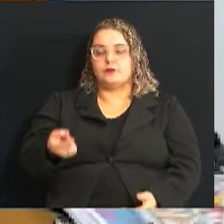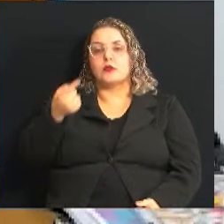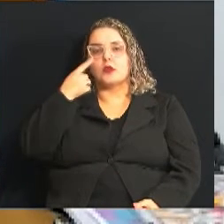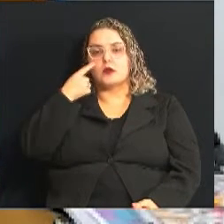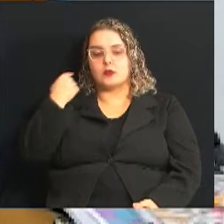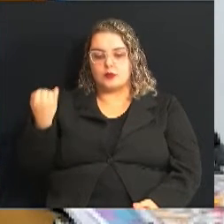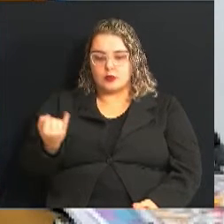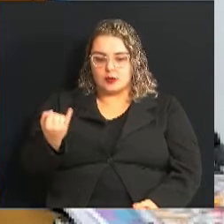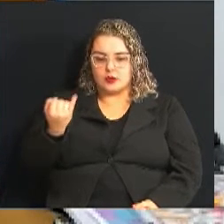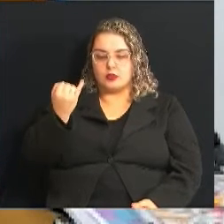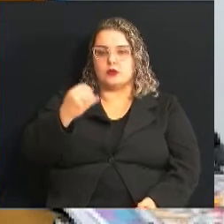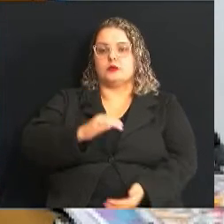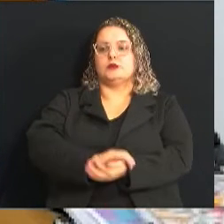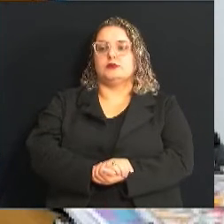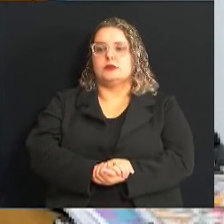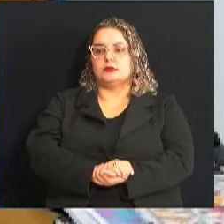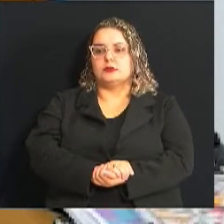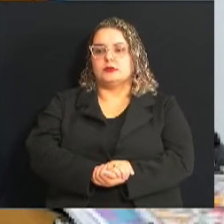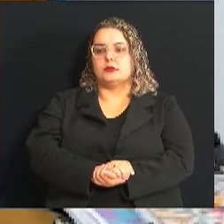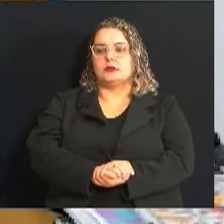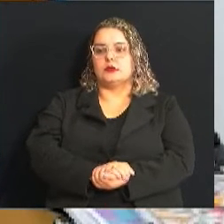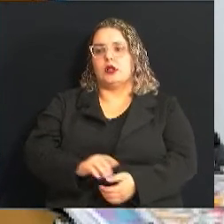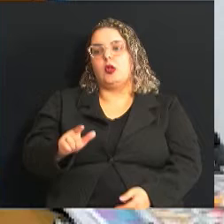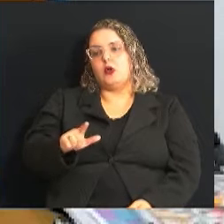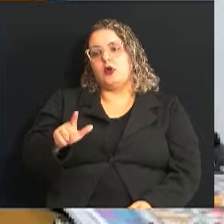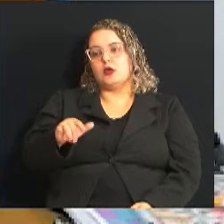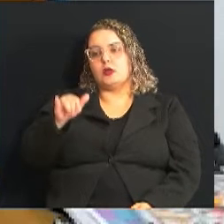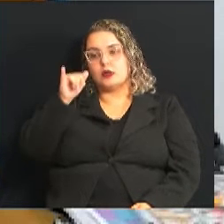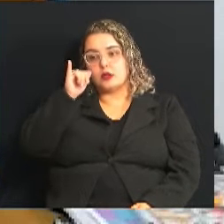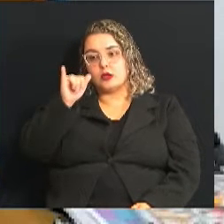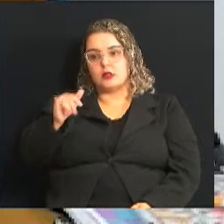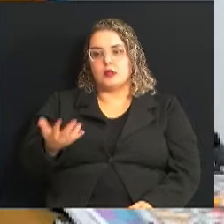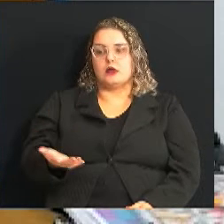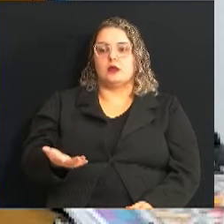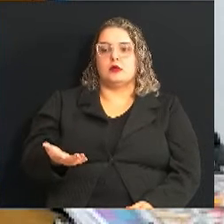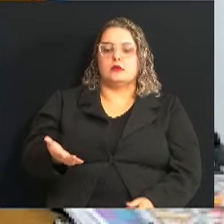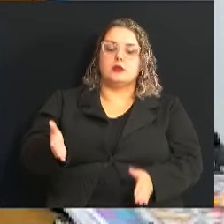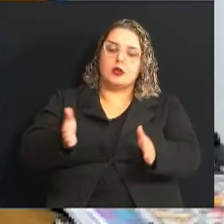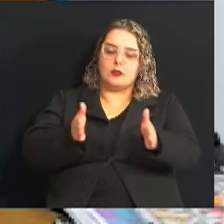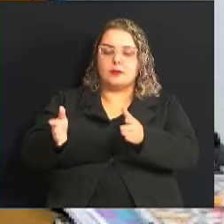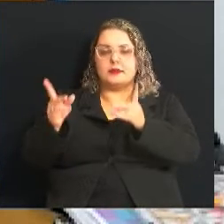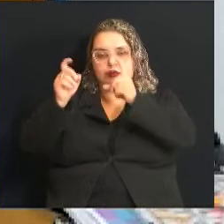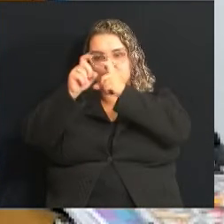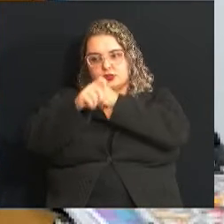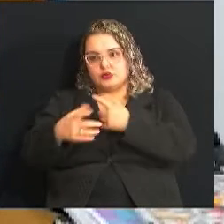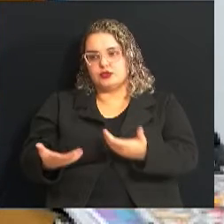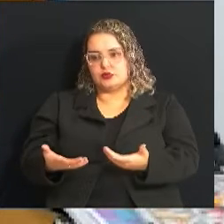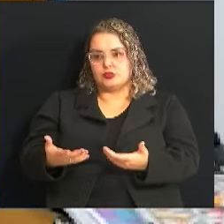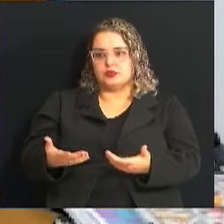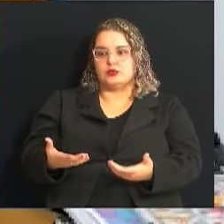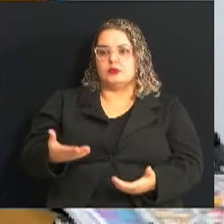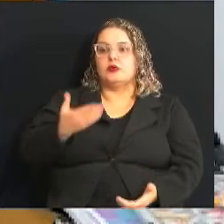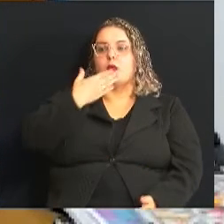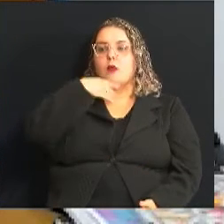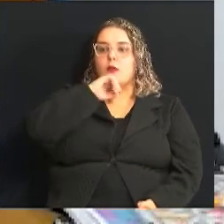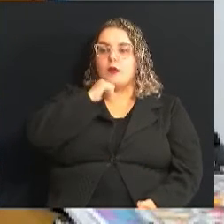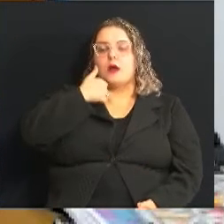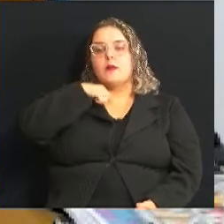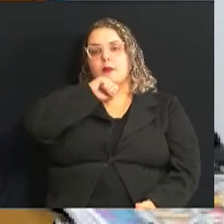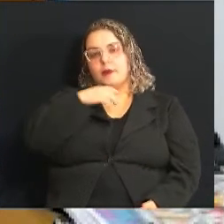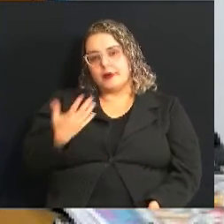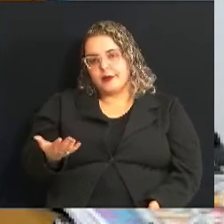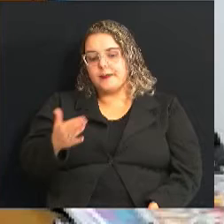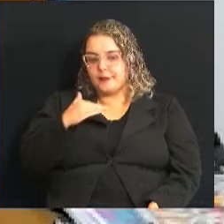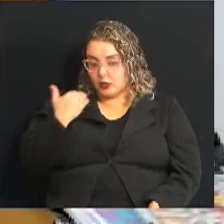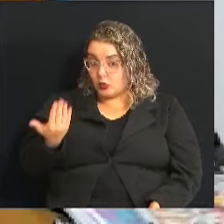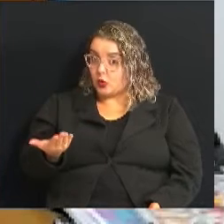isso. Claro que tem cenário, Gabriel, que dificulta. Então, se morre lá um pai e uma mãe, muitas